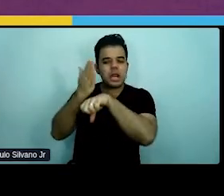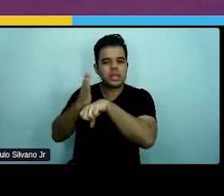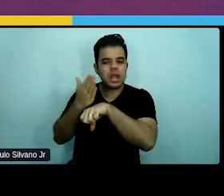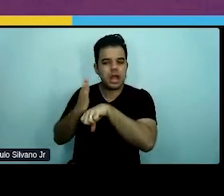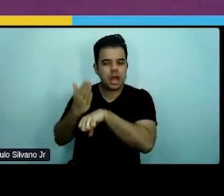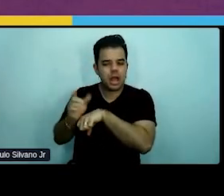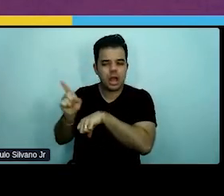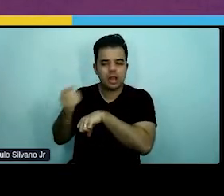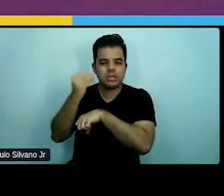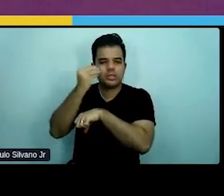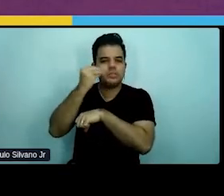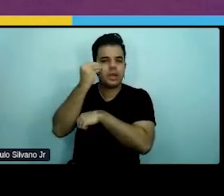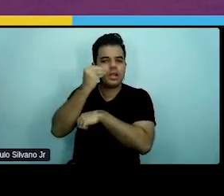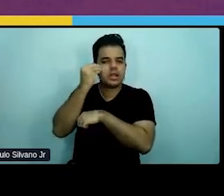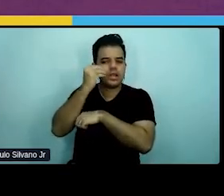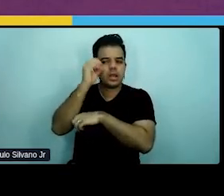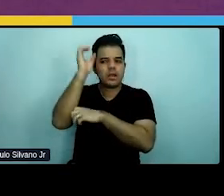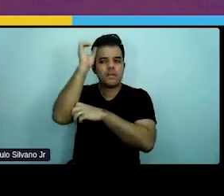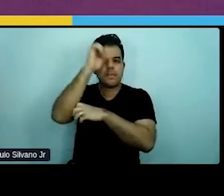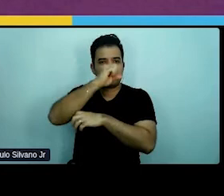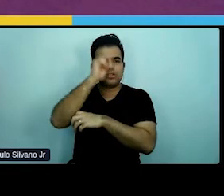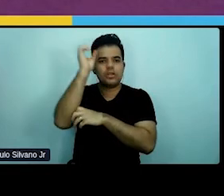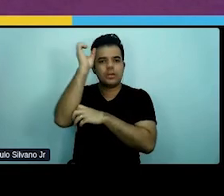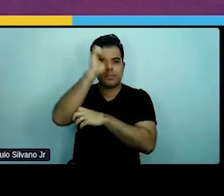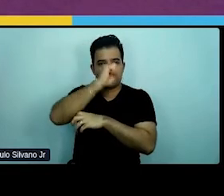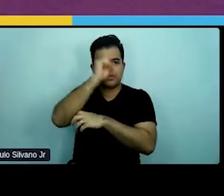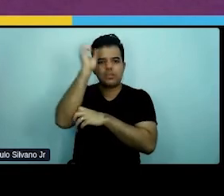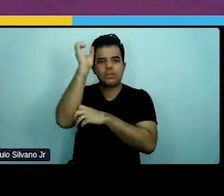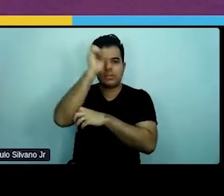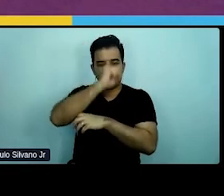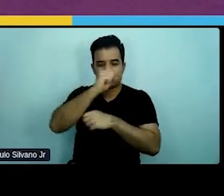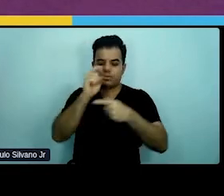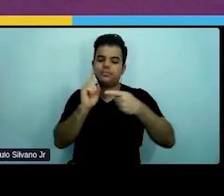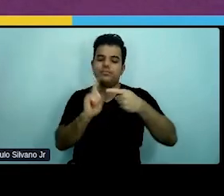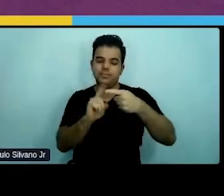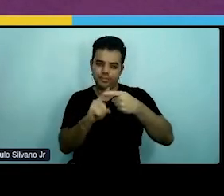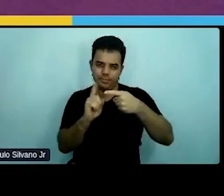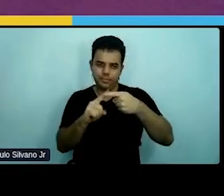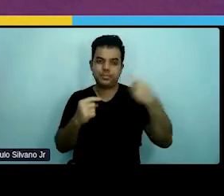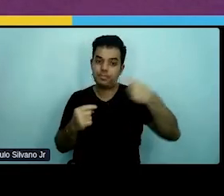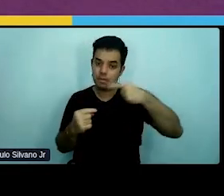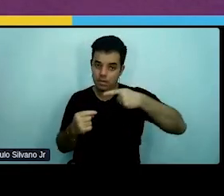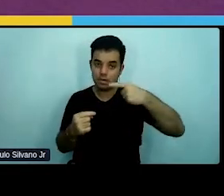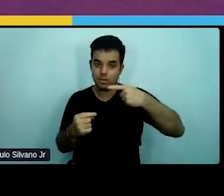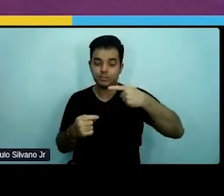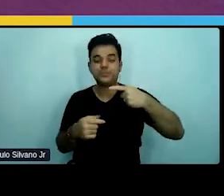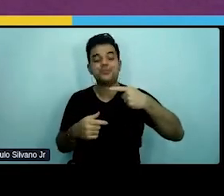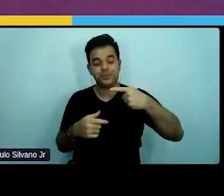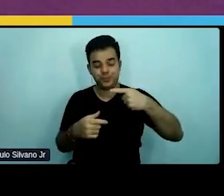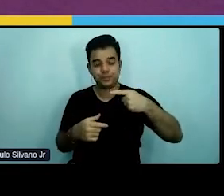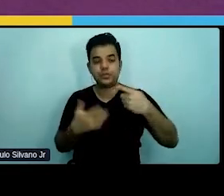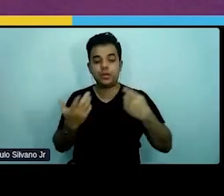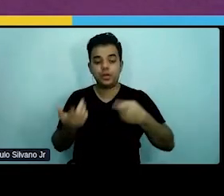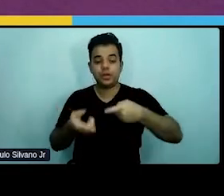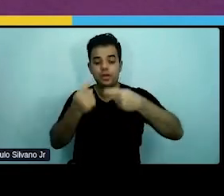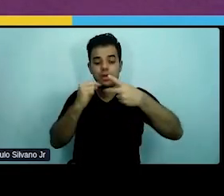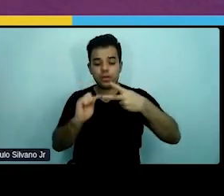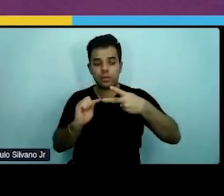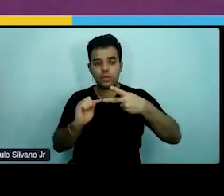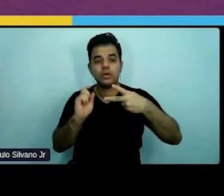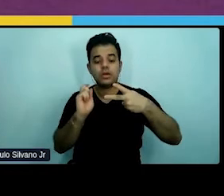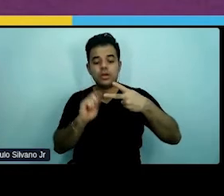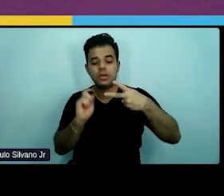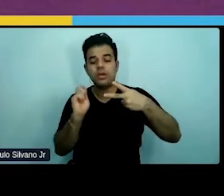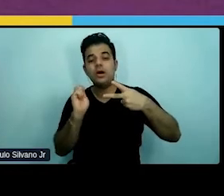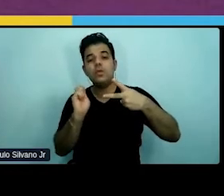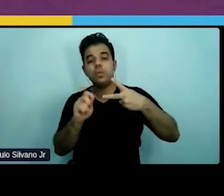adquirir experiência. Essa seria a primeira etapa do processo de aprendizagem, o treinamento. Né? A segunda